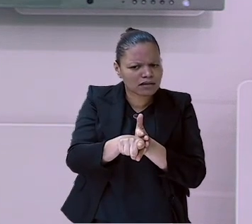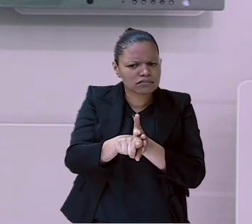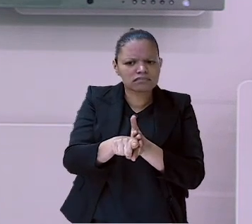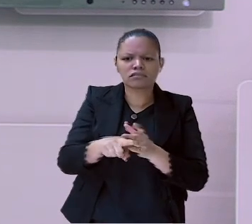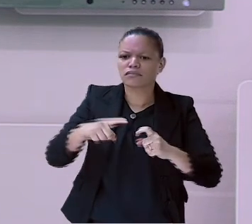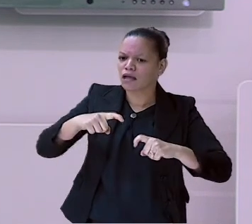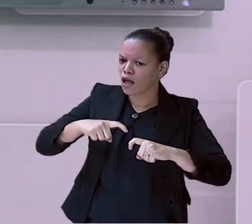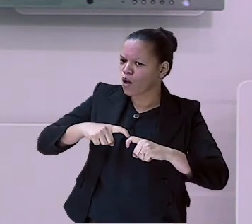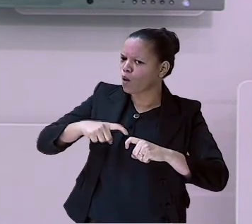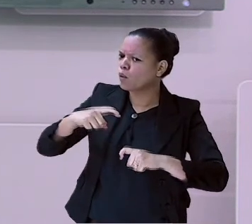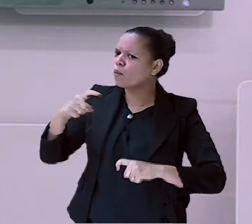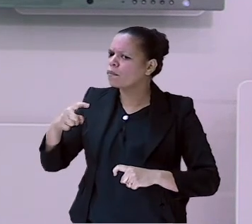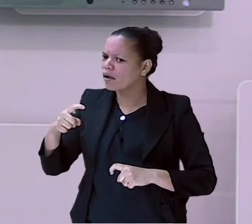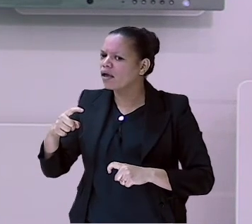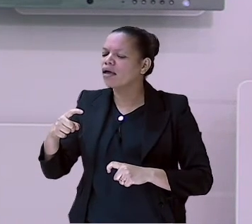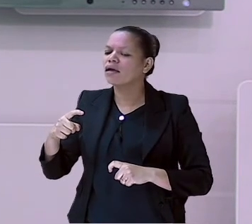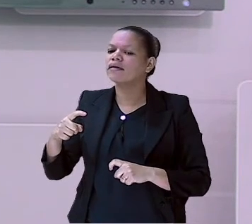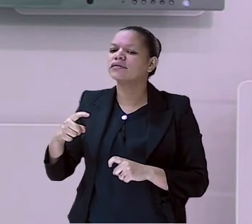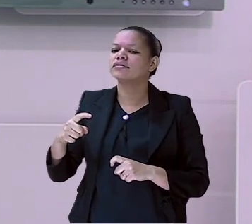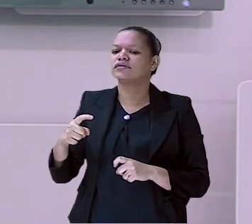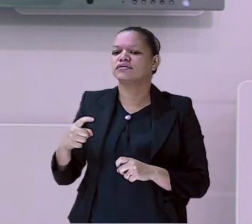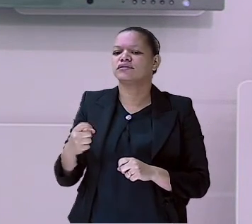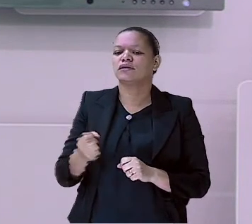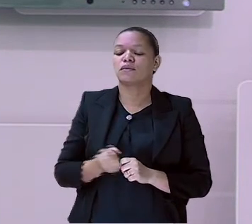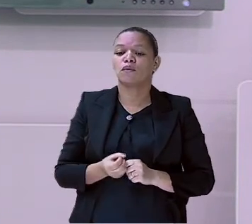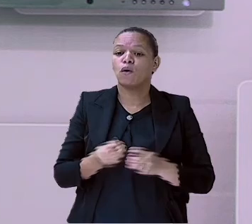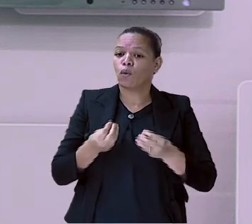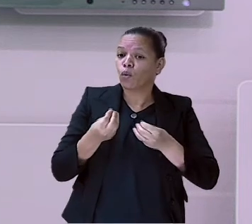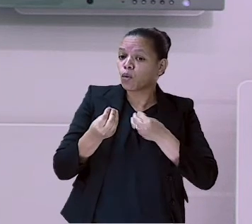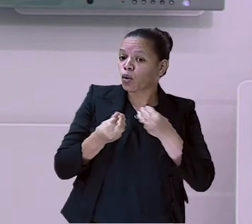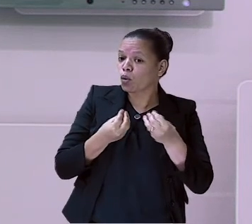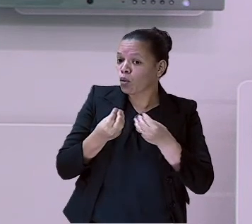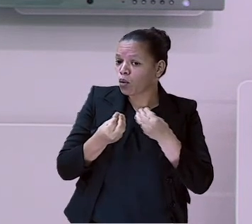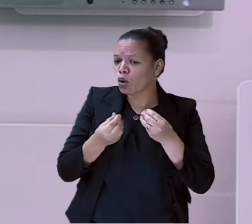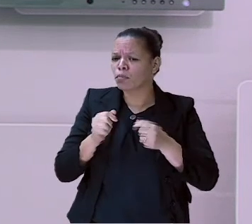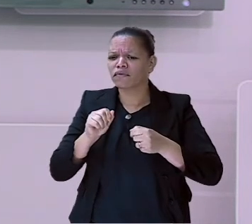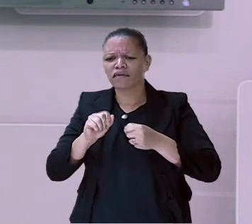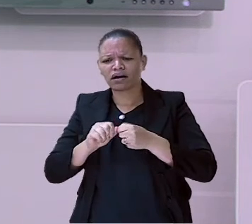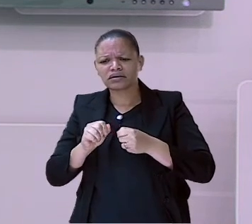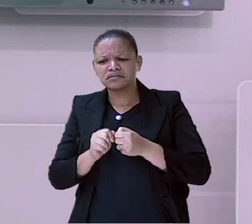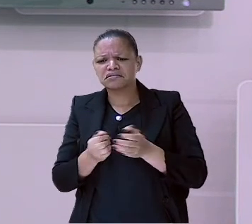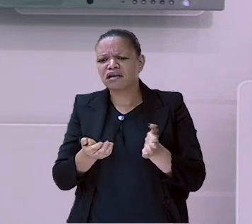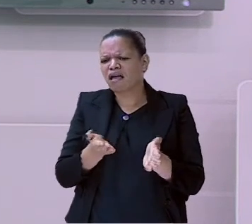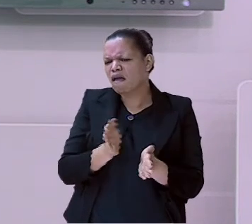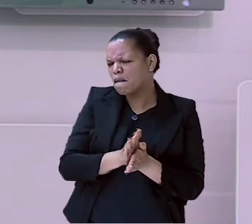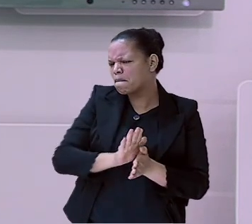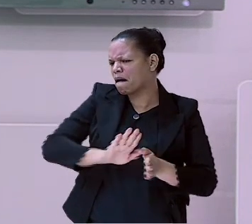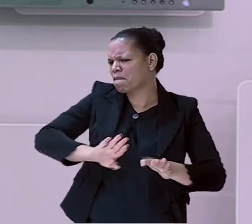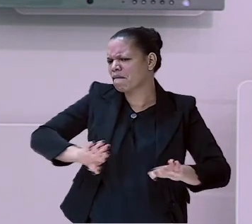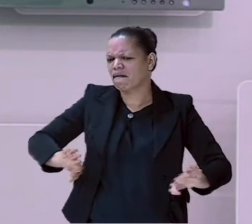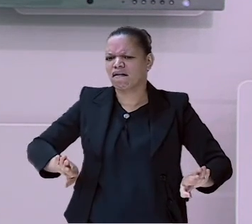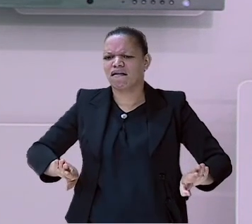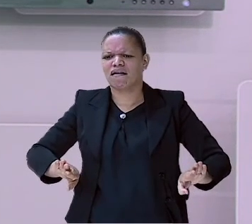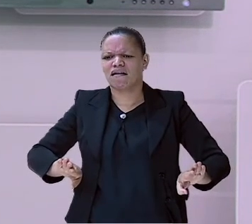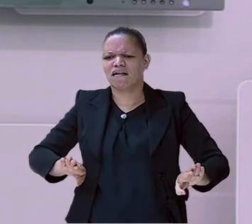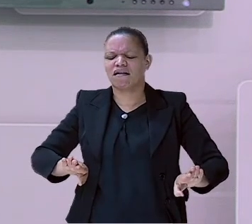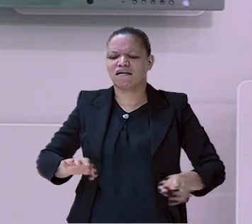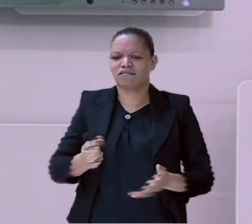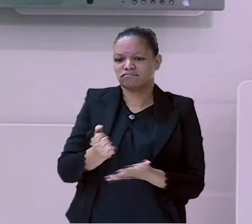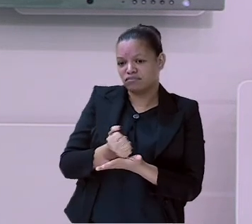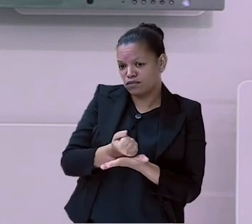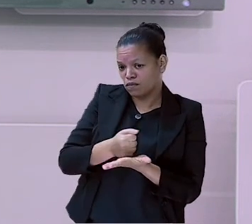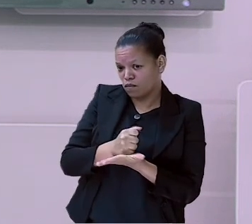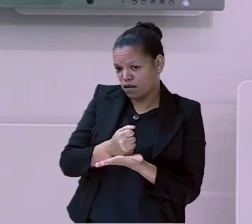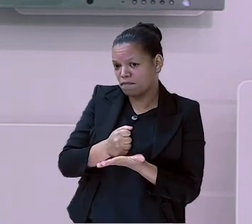pressão. Aí a gente pergunta assim, né, vê que ele está ele está diferente. Aí a gente pergunta assim, ô fulano, você